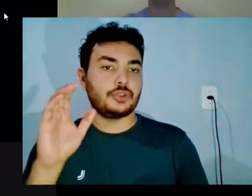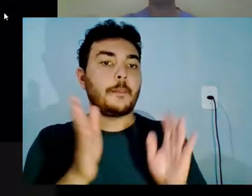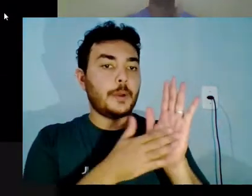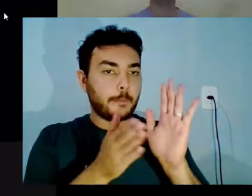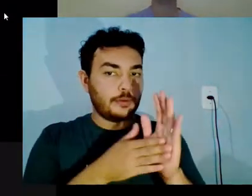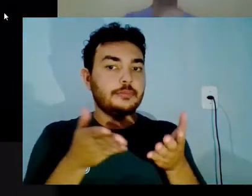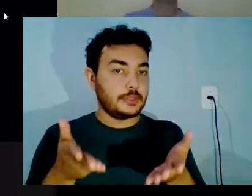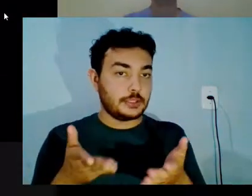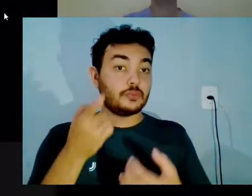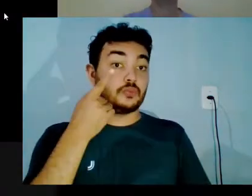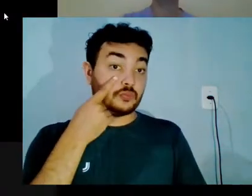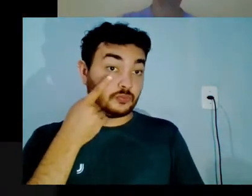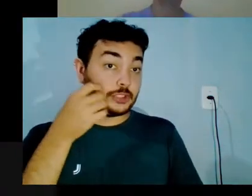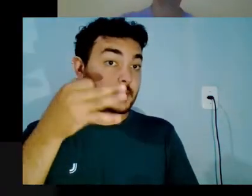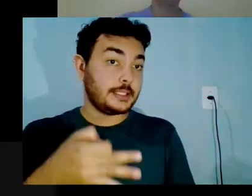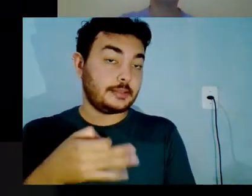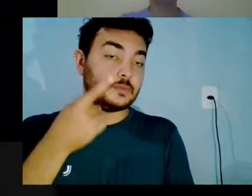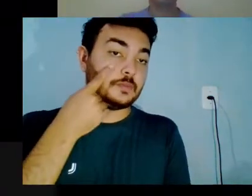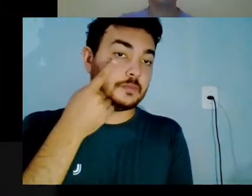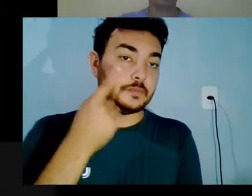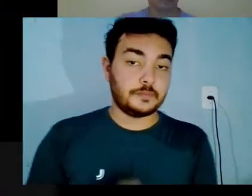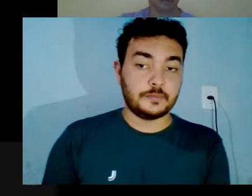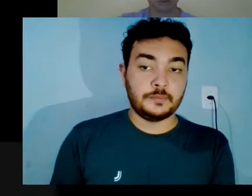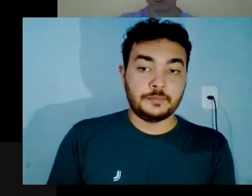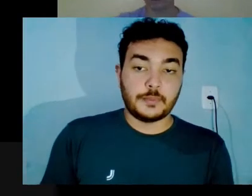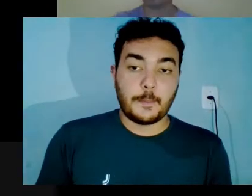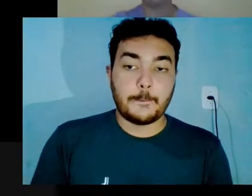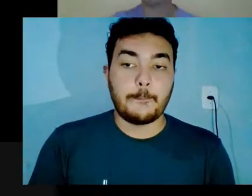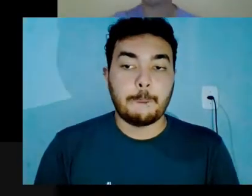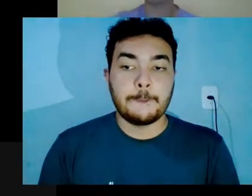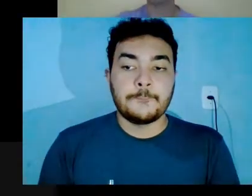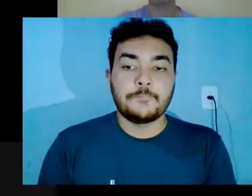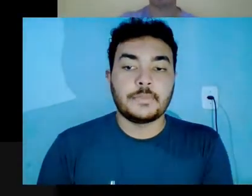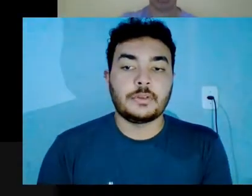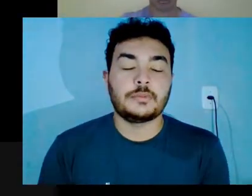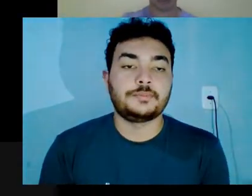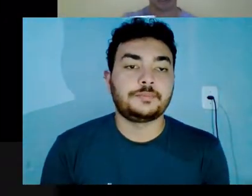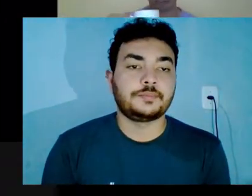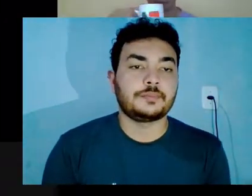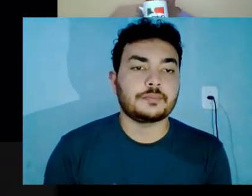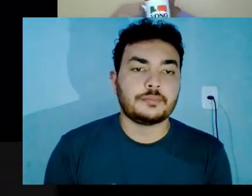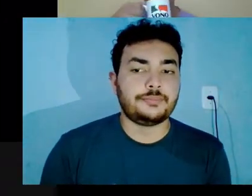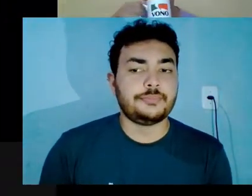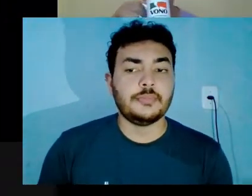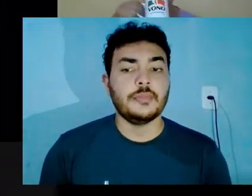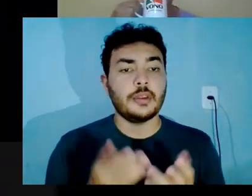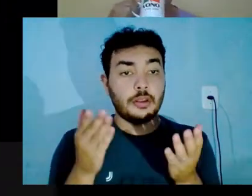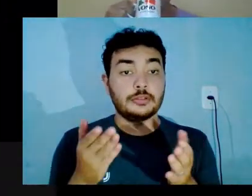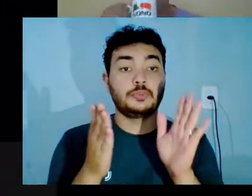conseguindo explicar. Então, essa é a inversão da localização dos elétrons em relação aos dois átomos. Então, a partir dessa